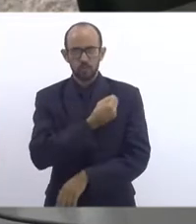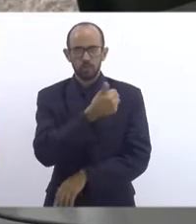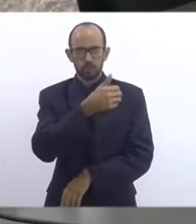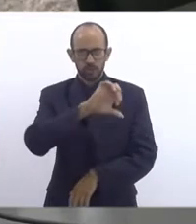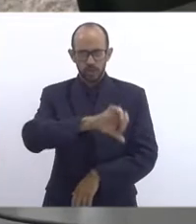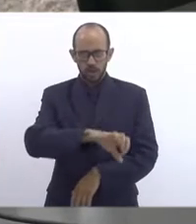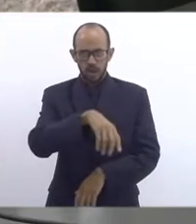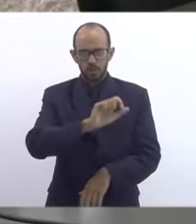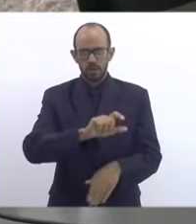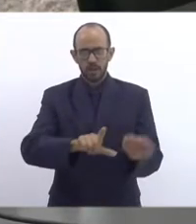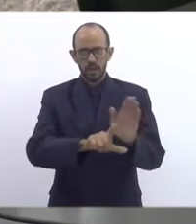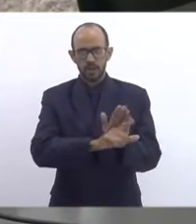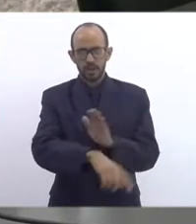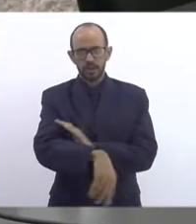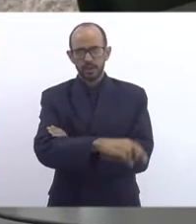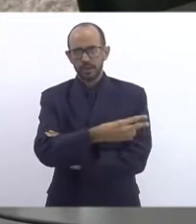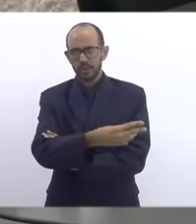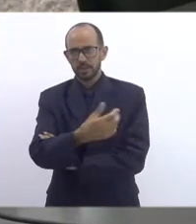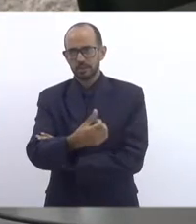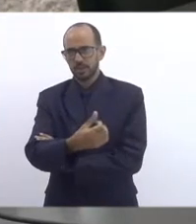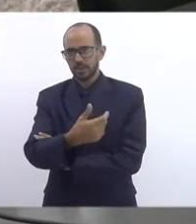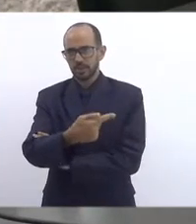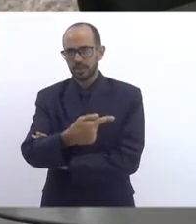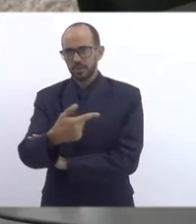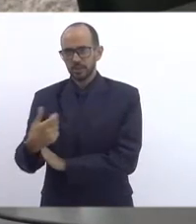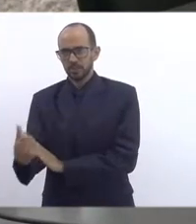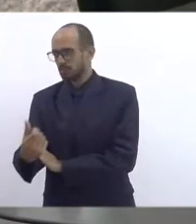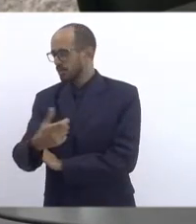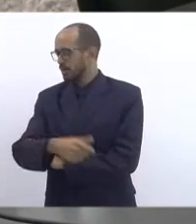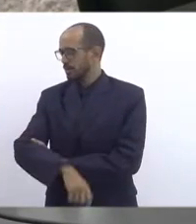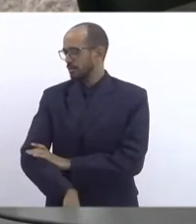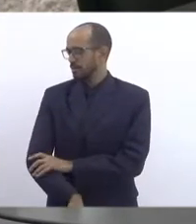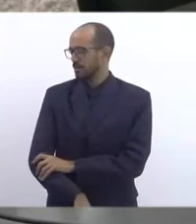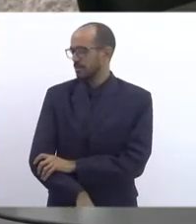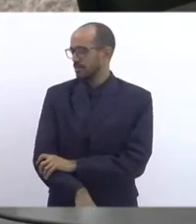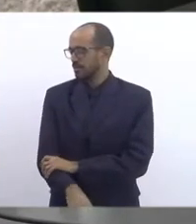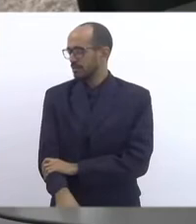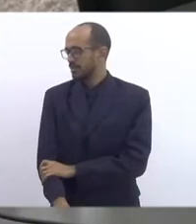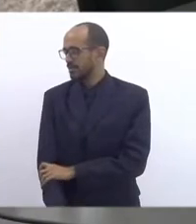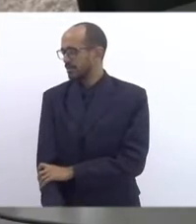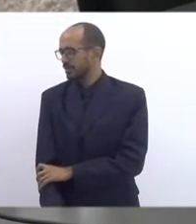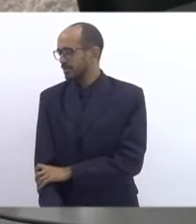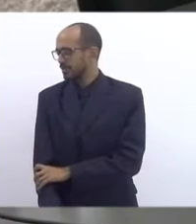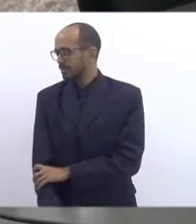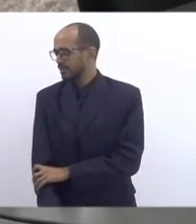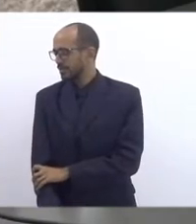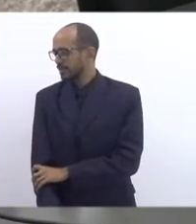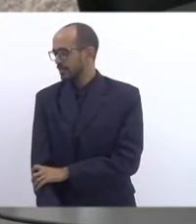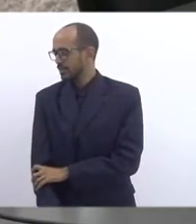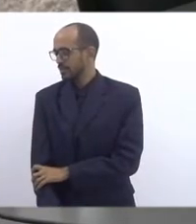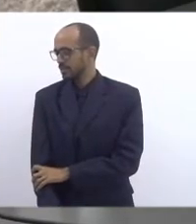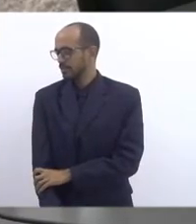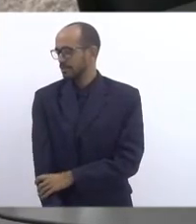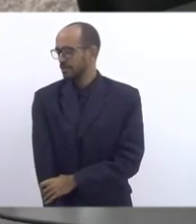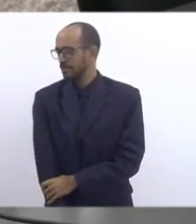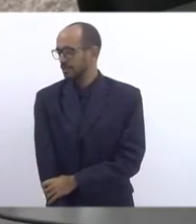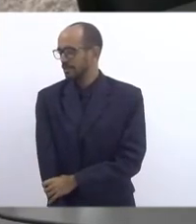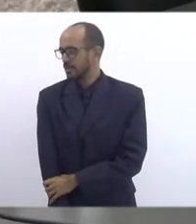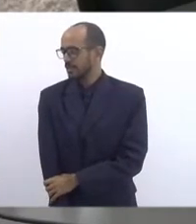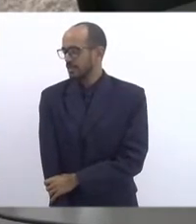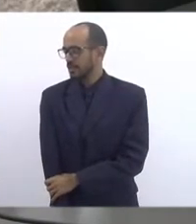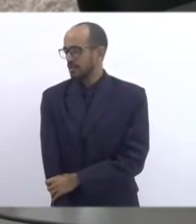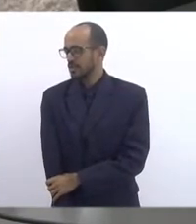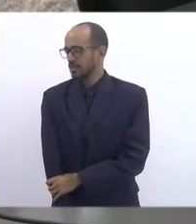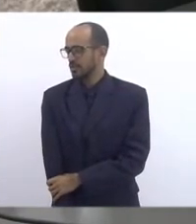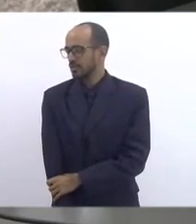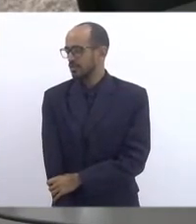de lei 3673, de 2017, de autoria do deputado Átila Nunes. Eu vou pedir para retirar, que o Átila pediu para eu tentar salvar. Retirar de